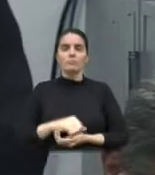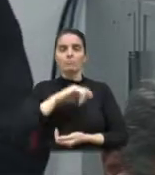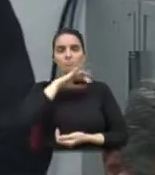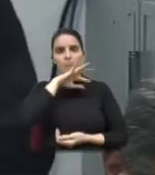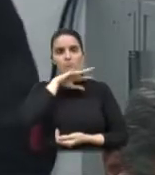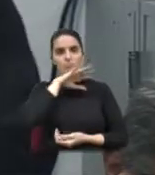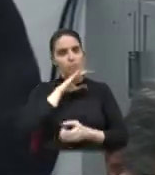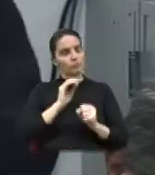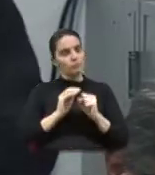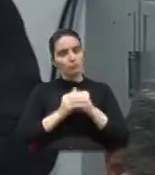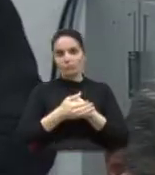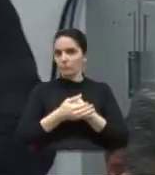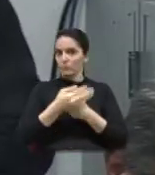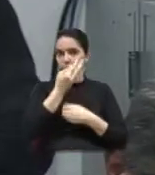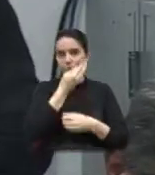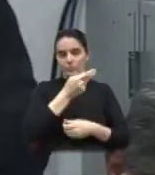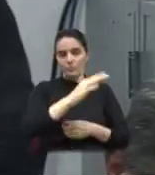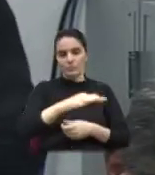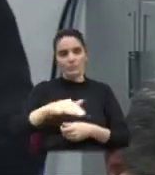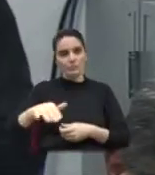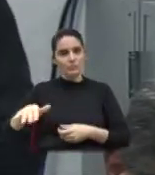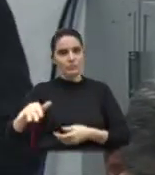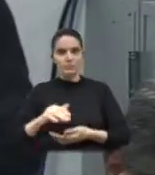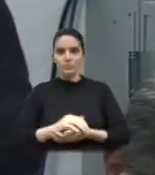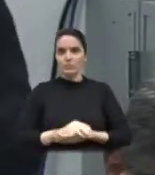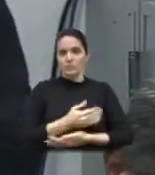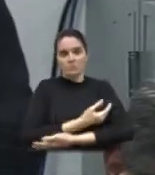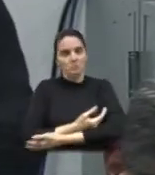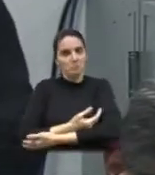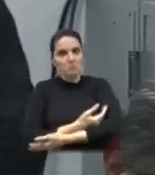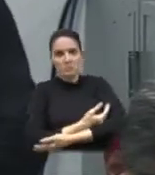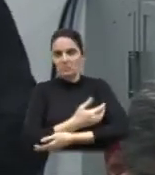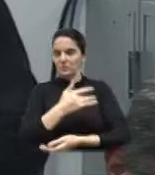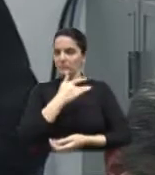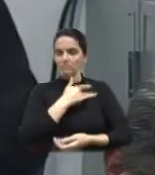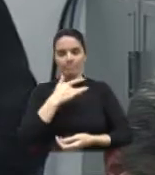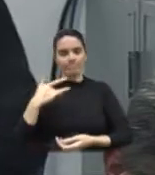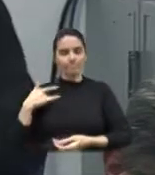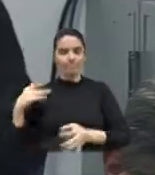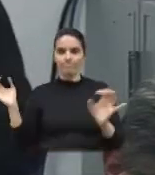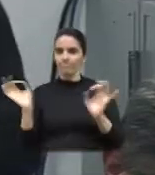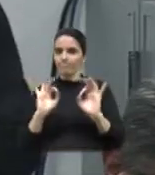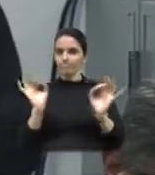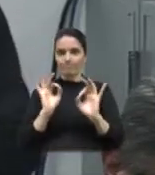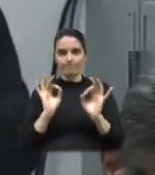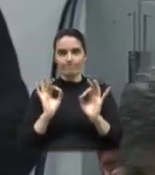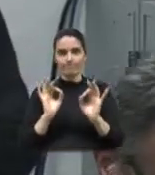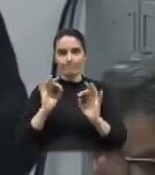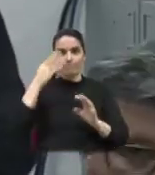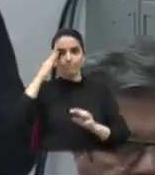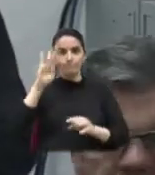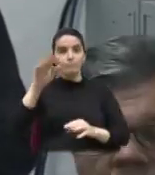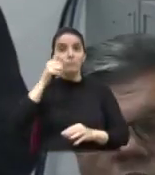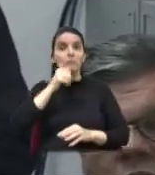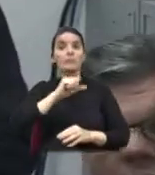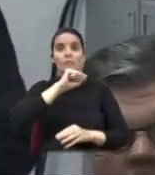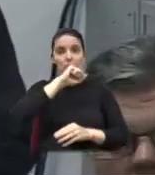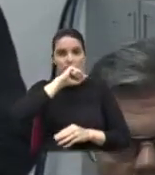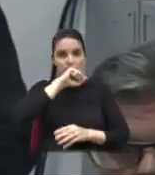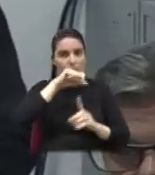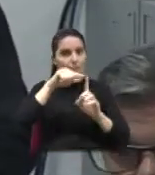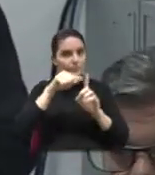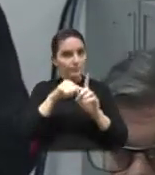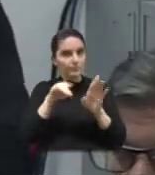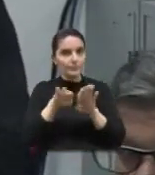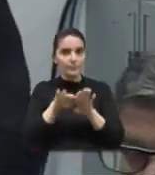não protege essas crianças, não traz nada de saúde, até mesmo a mãe dessas crianças. Então, vou ler